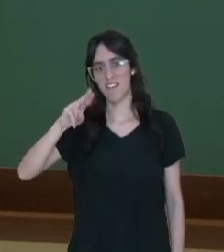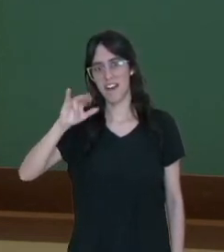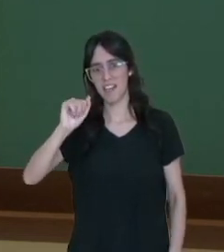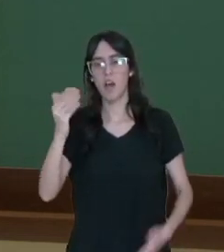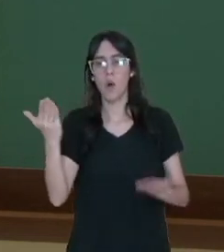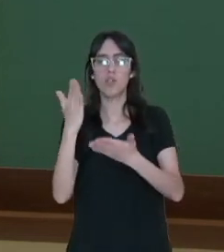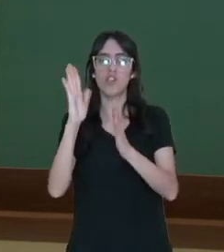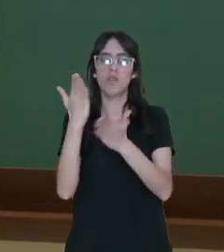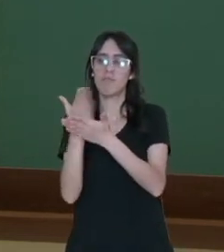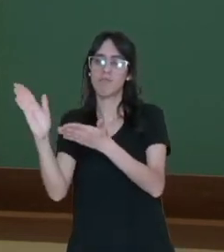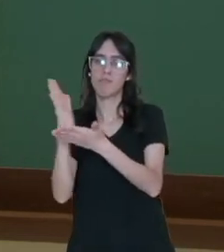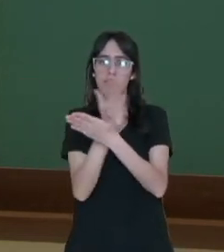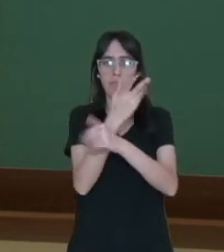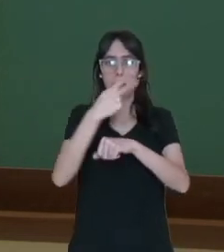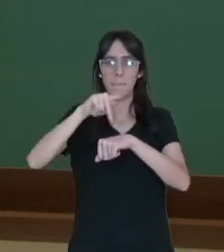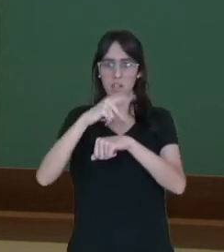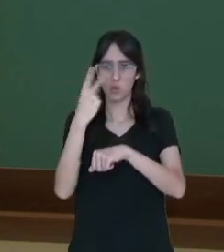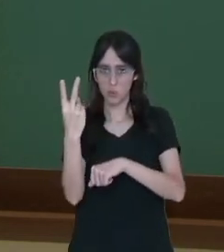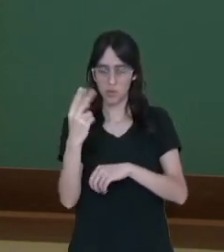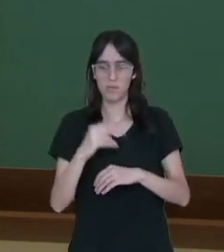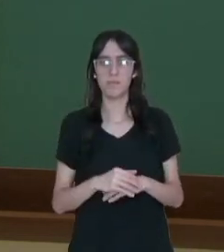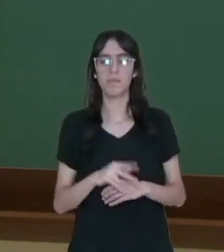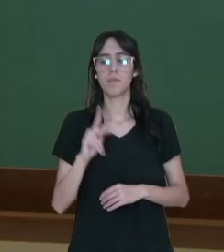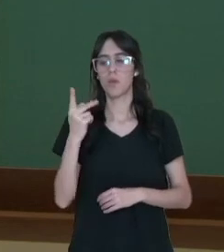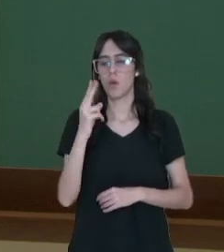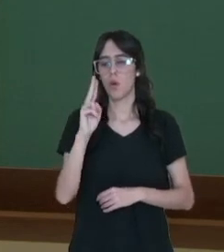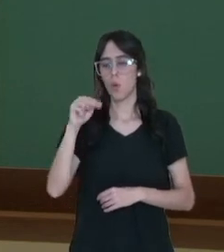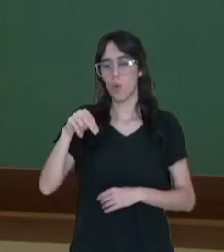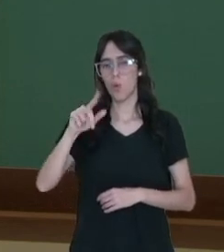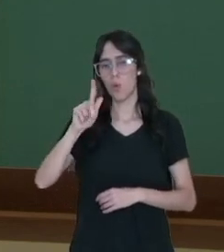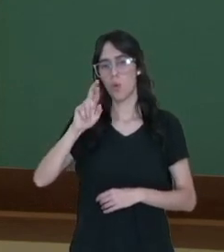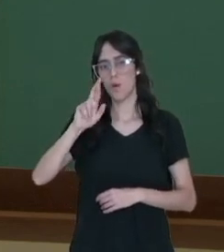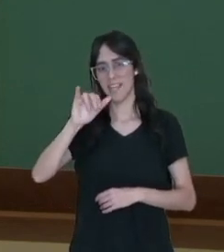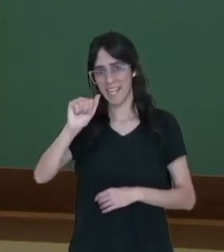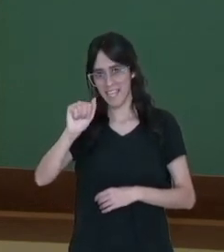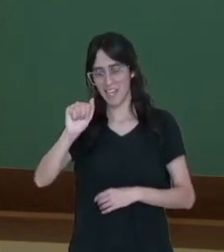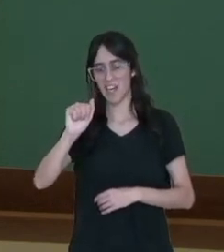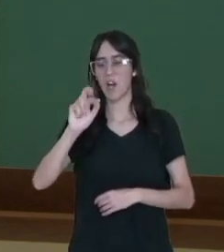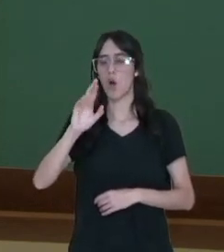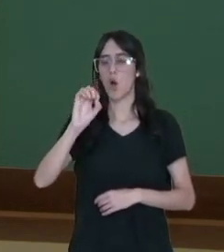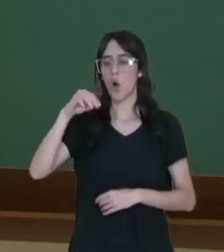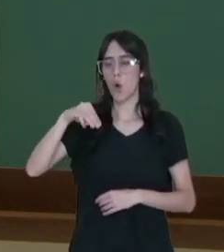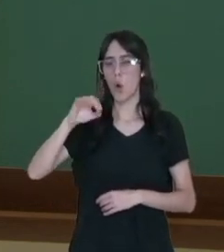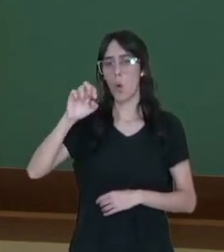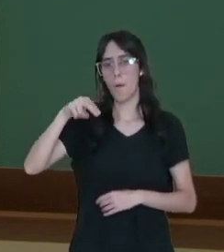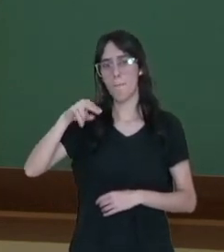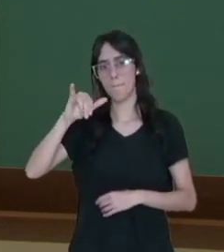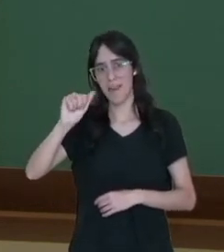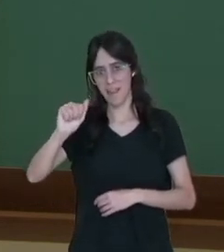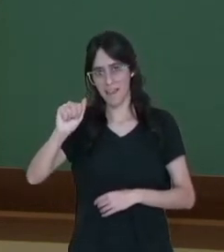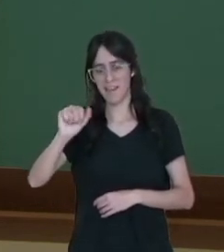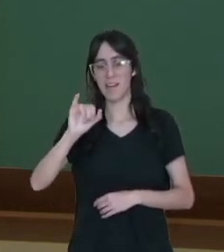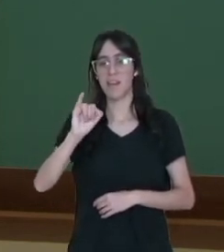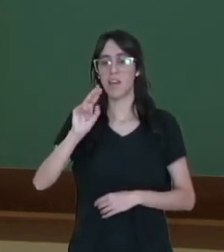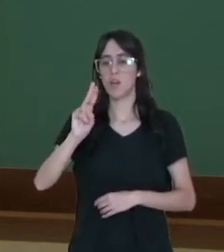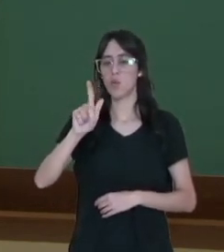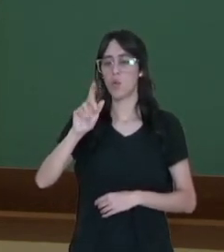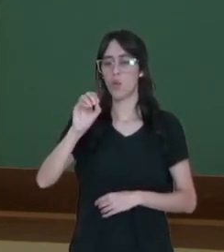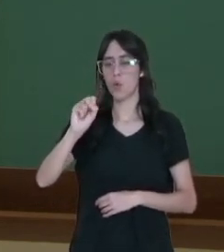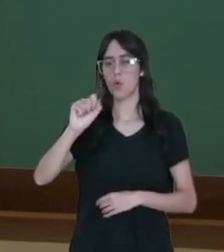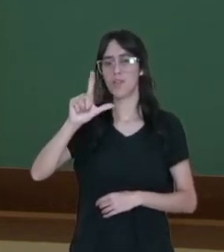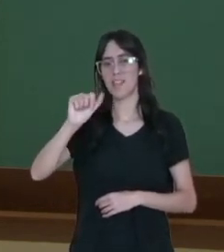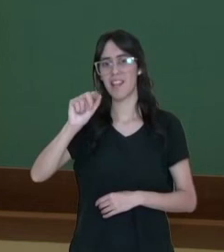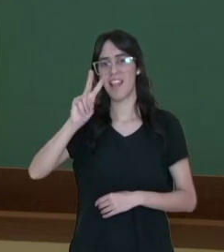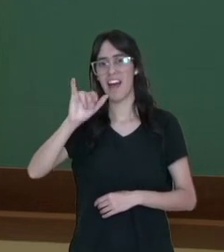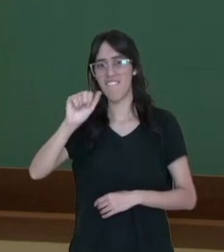Tcheca e Eslováquia. Aqui você tem a Hungria, a Romênia, a Iugoslávia, que paralelo ao